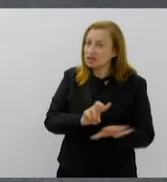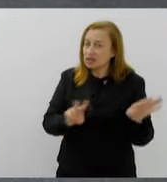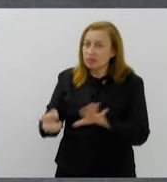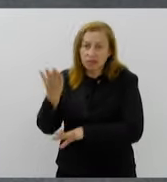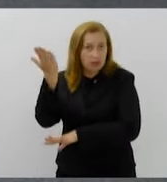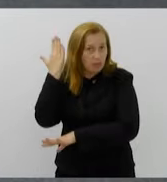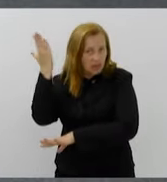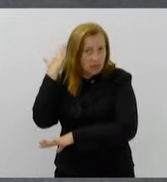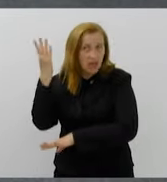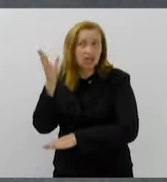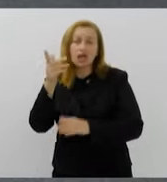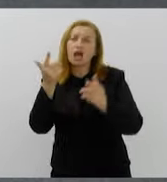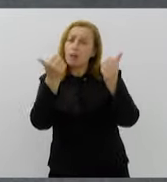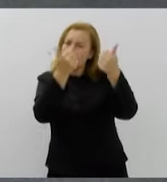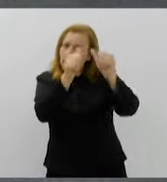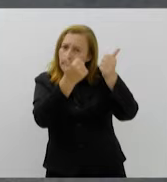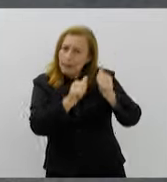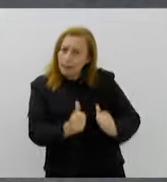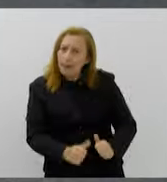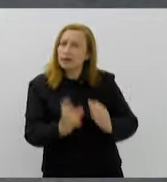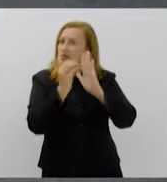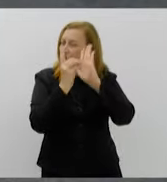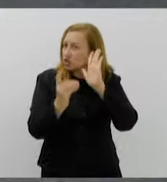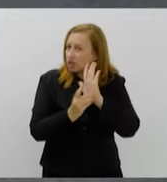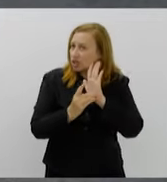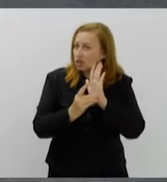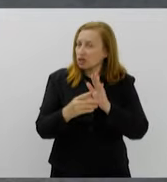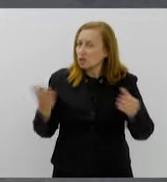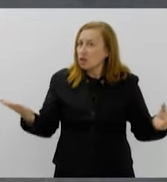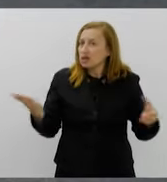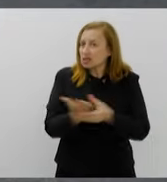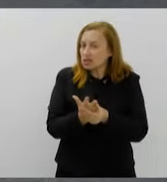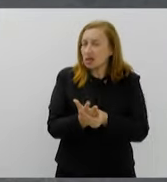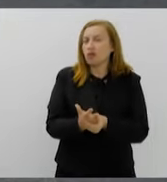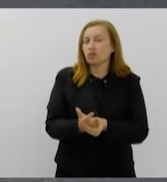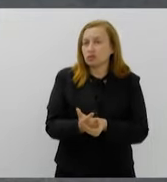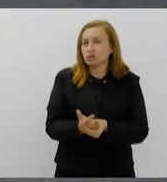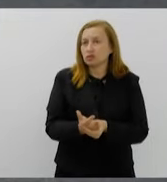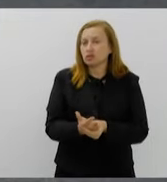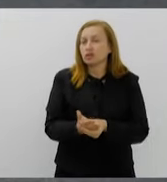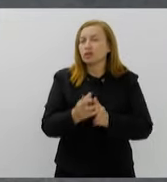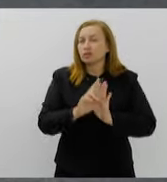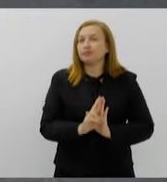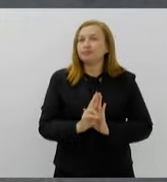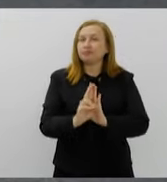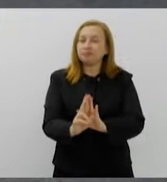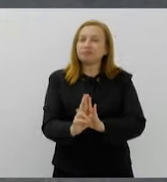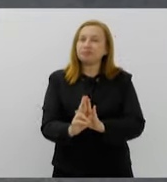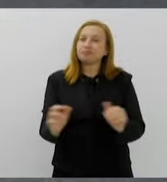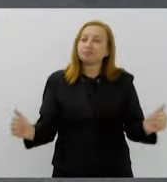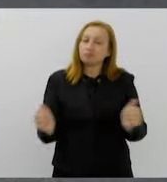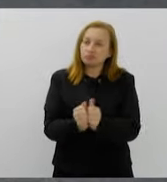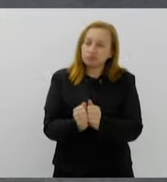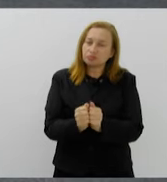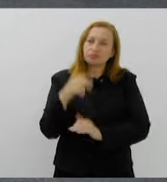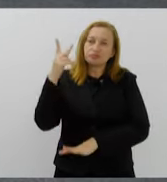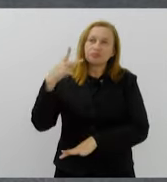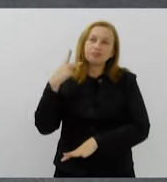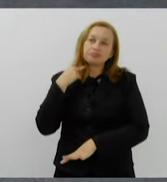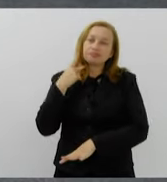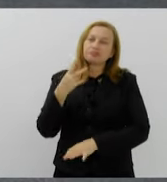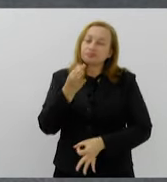assim que analisei os decretos com uma ação popular com uma representação junto ao Procurador Geral de